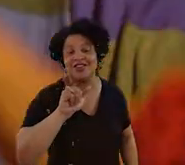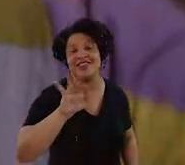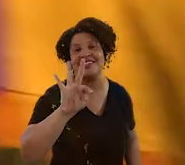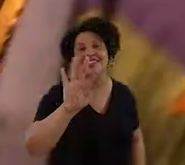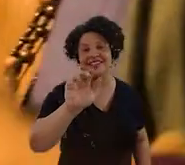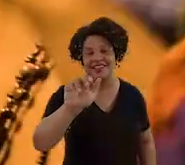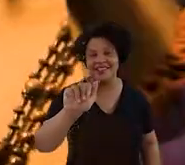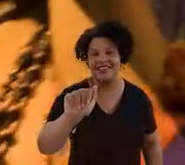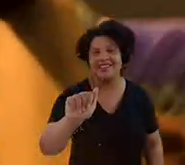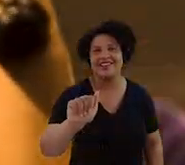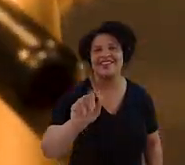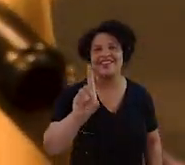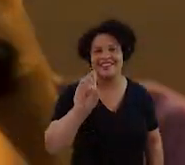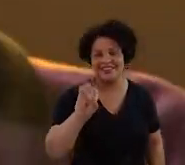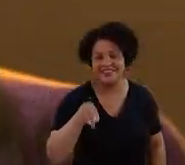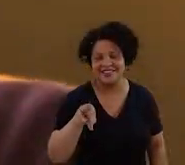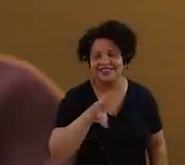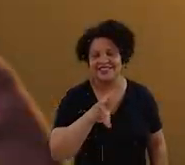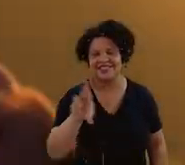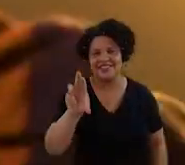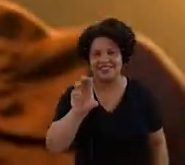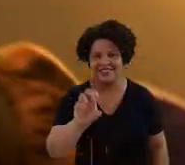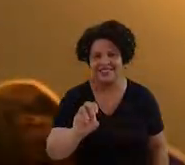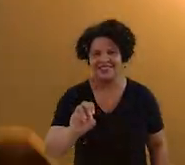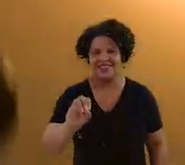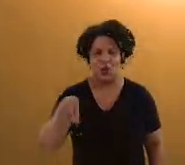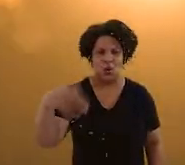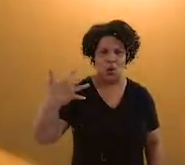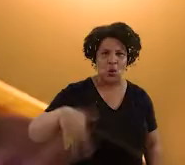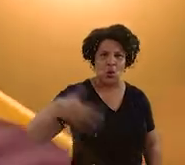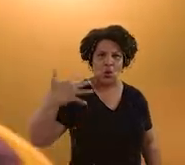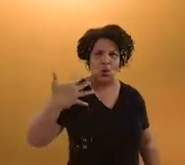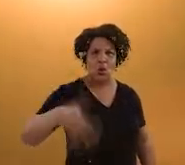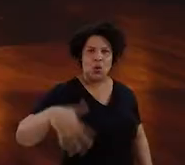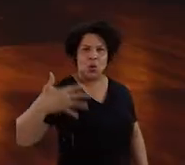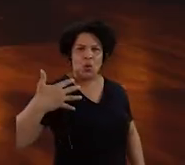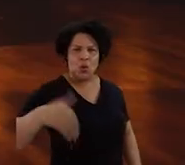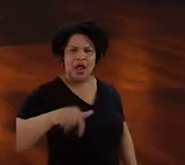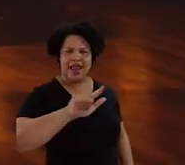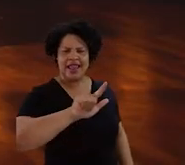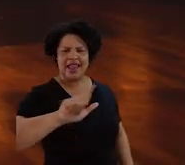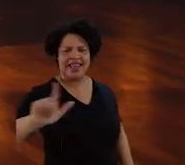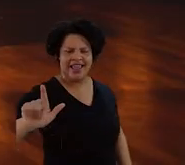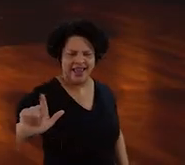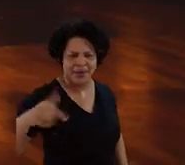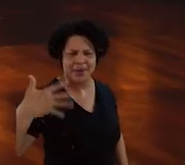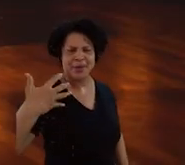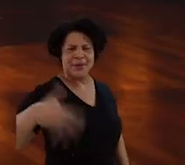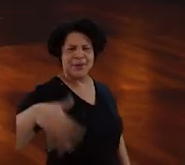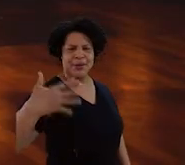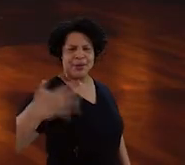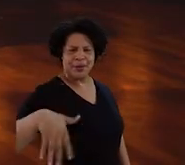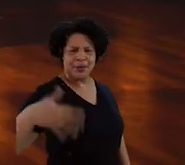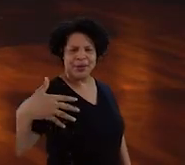yeah. Terror da Leste, hey, Terror da Leste,